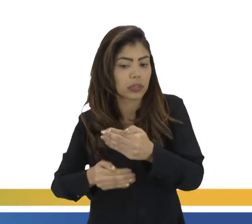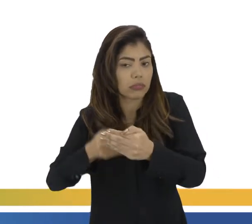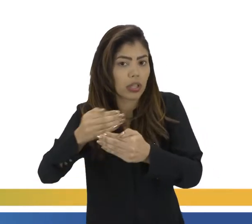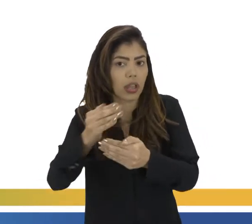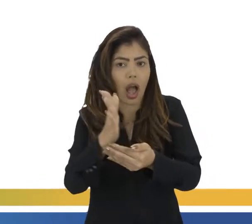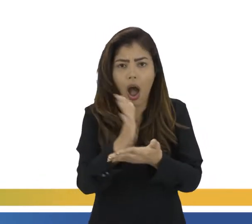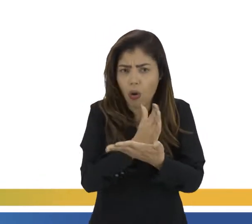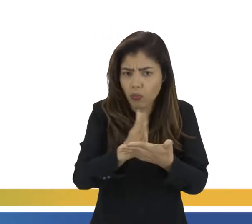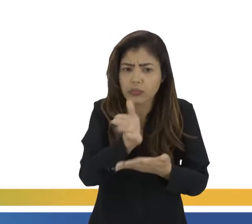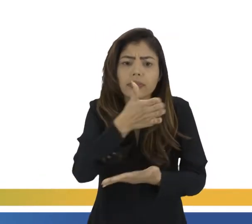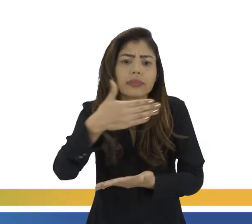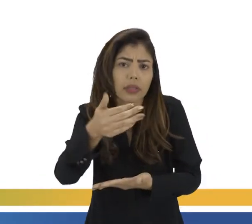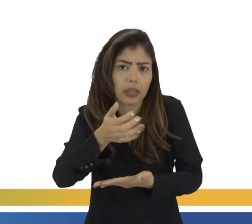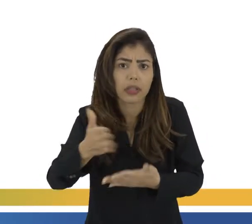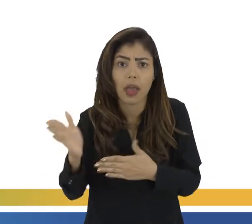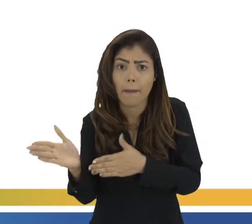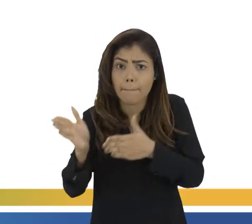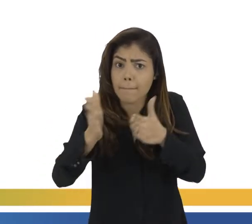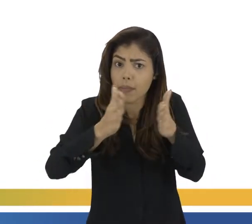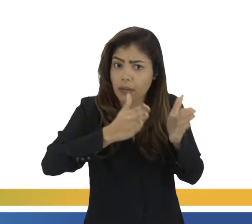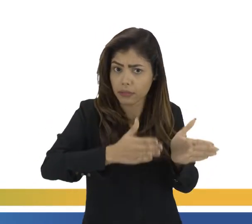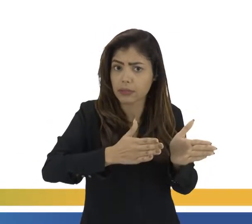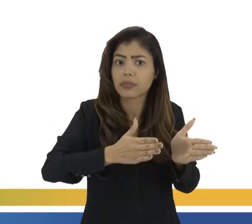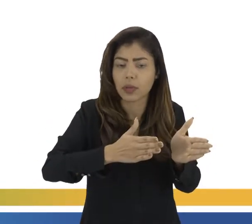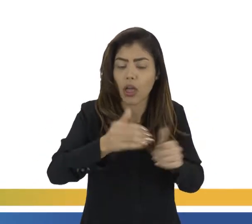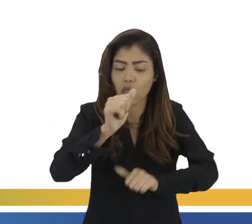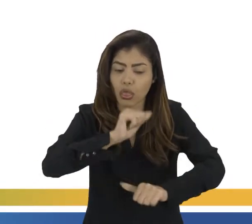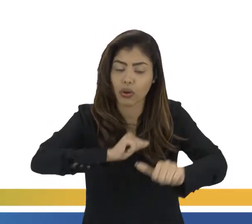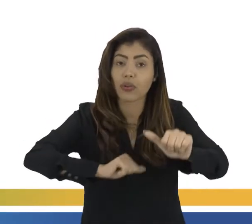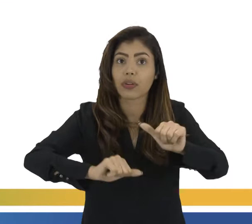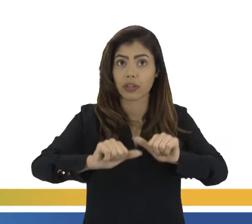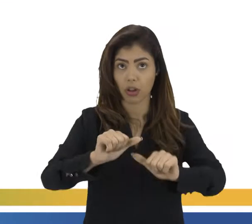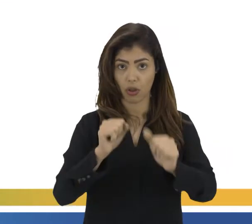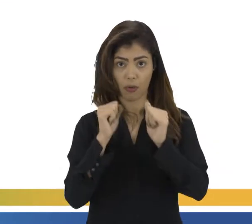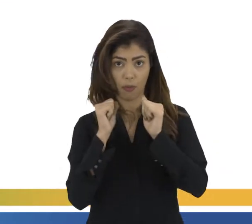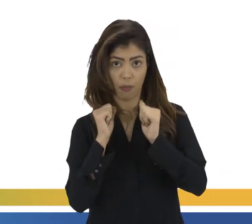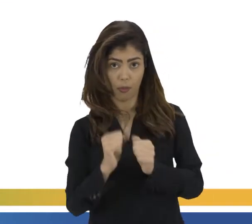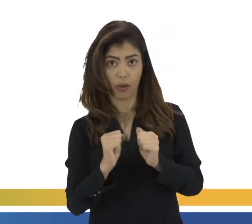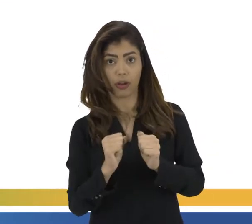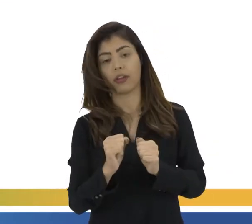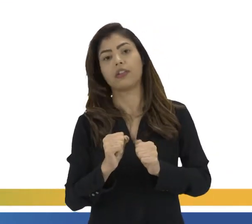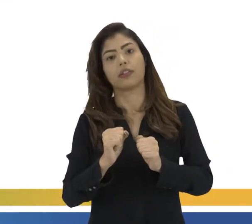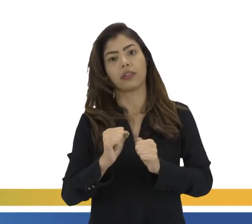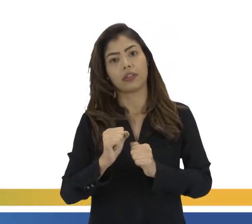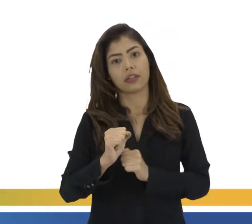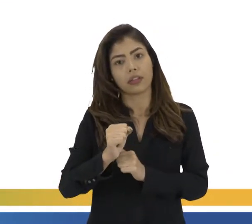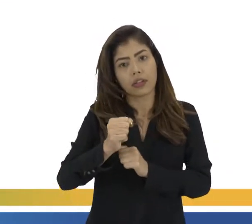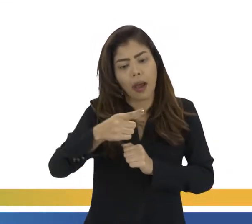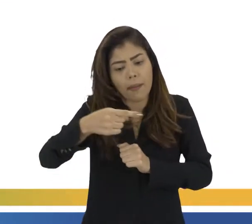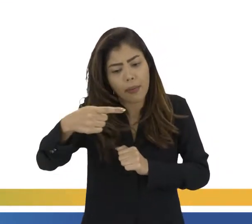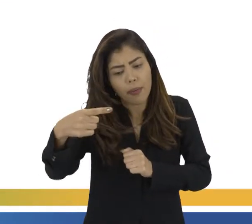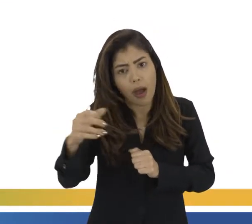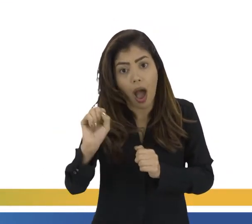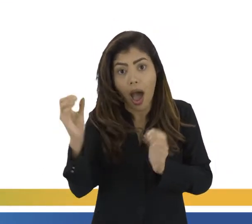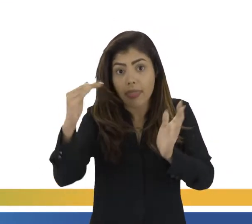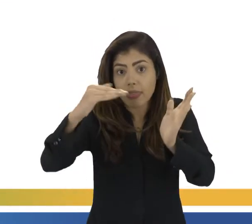de peixes passam por mudanças, ou seja, pode ser da fase larval até